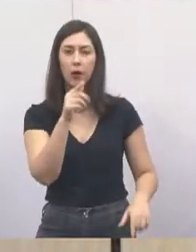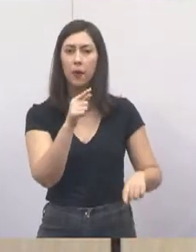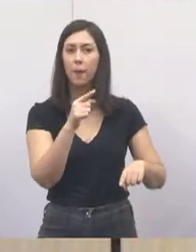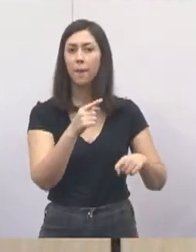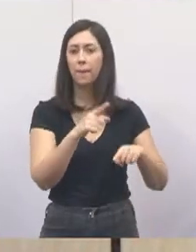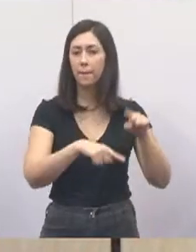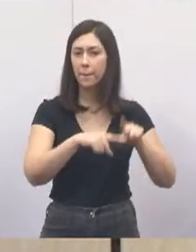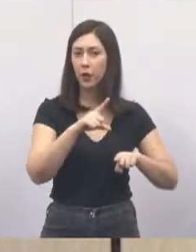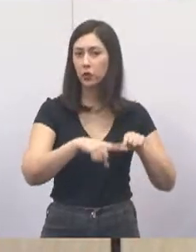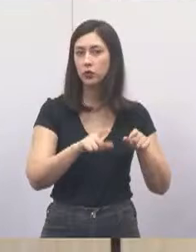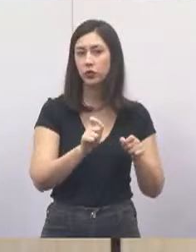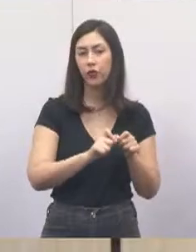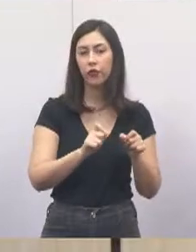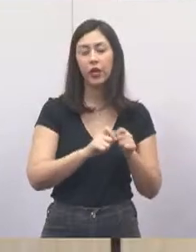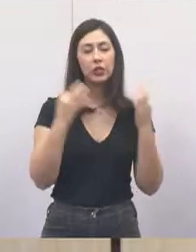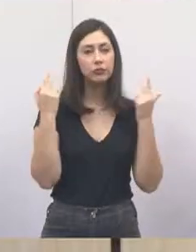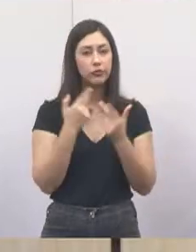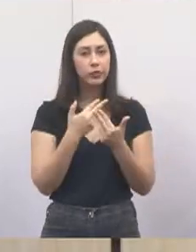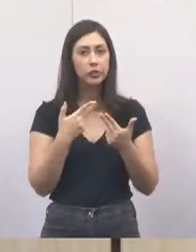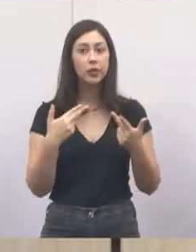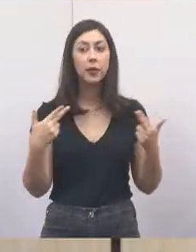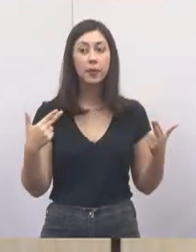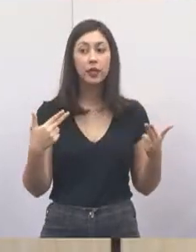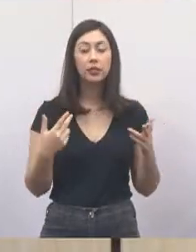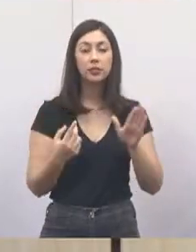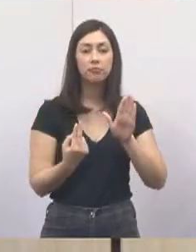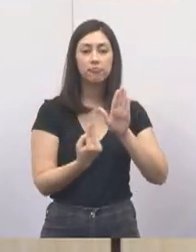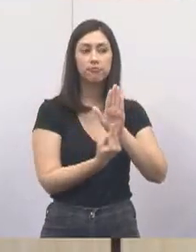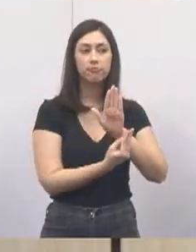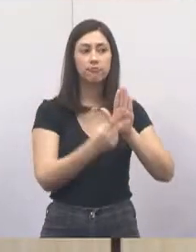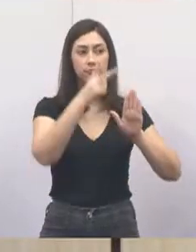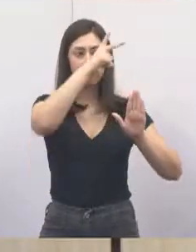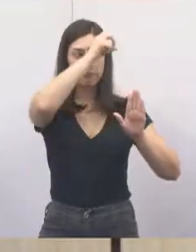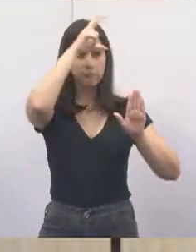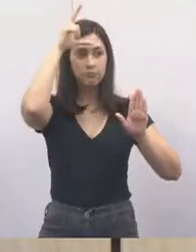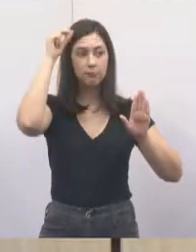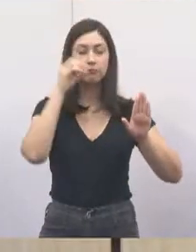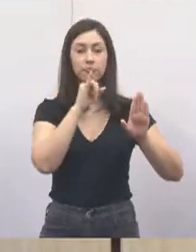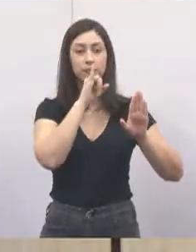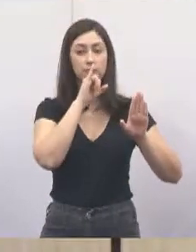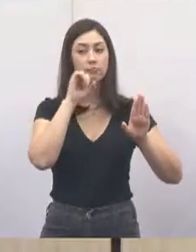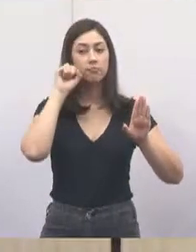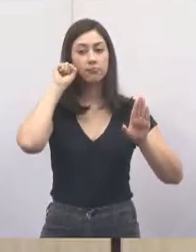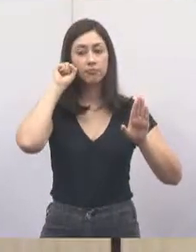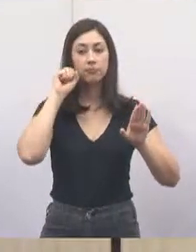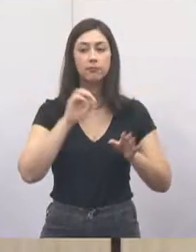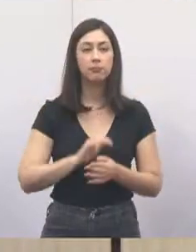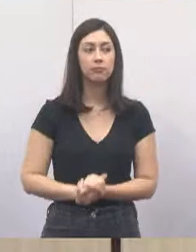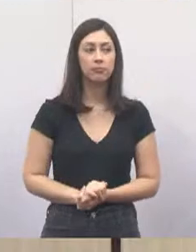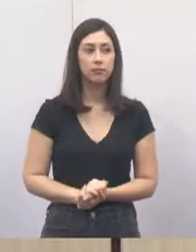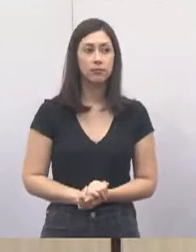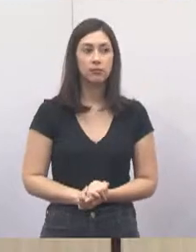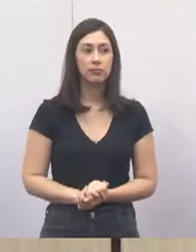da outras providências autoria vereador prefeito Municipal Isaías José de Santana